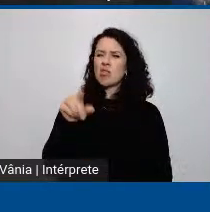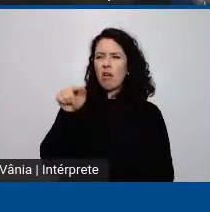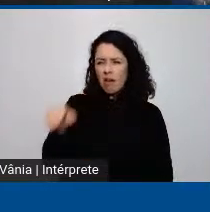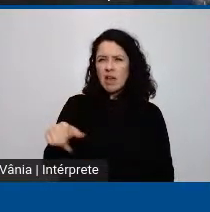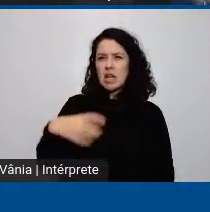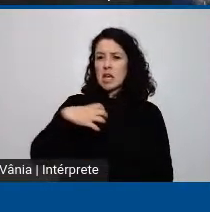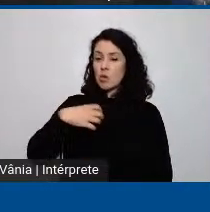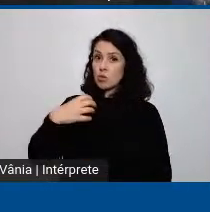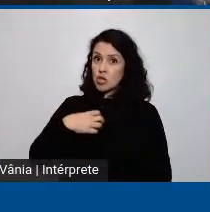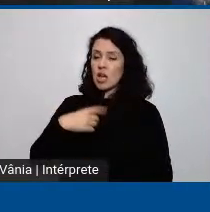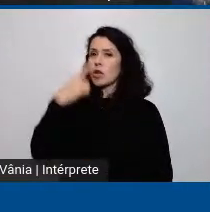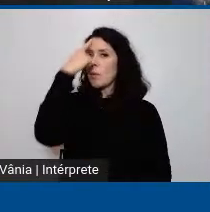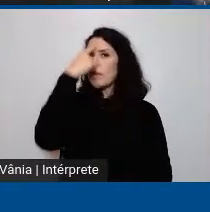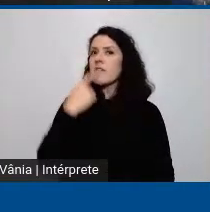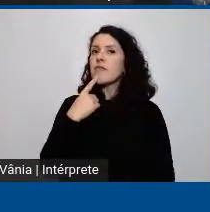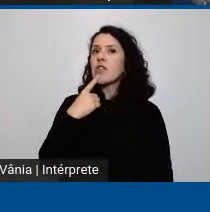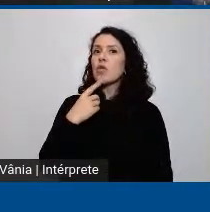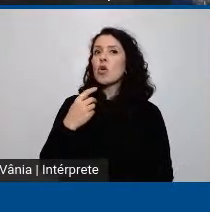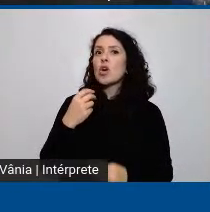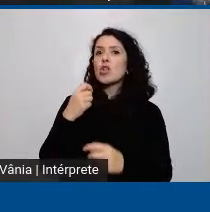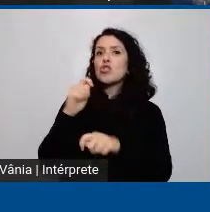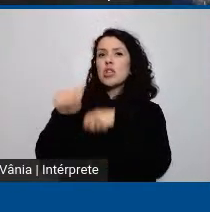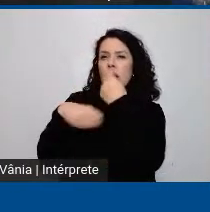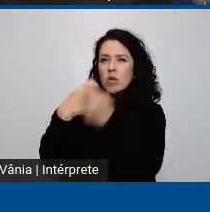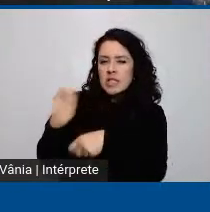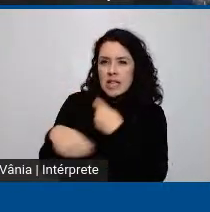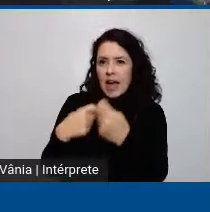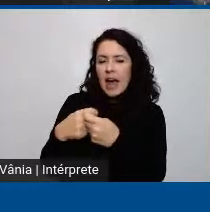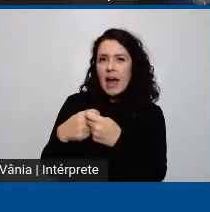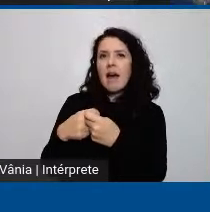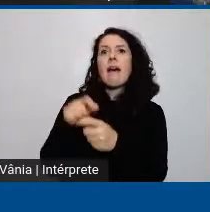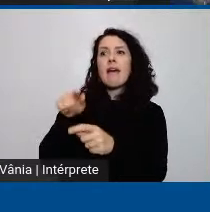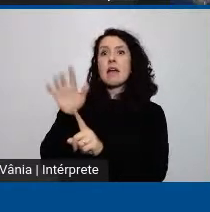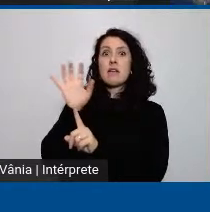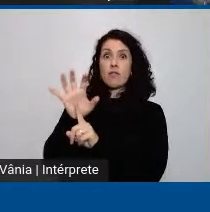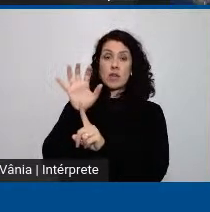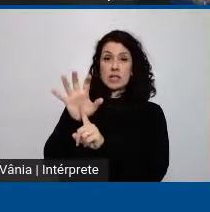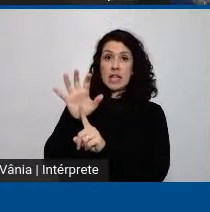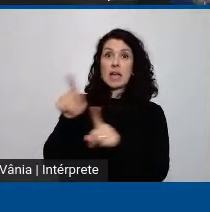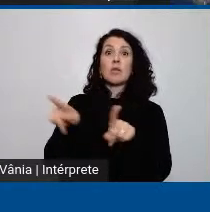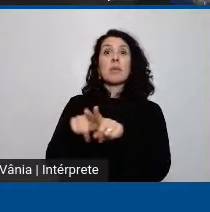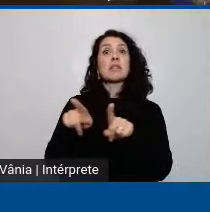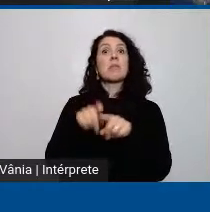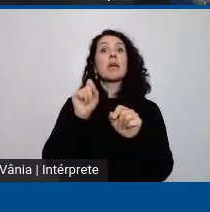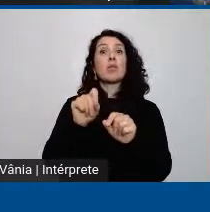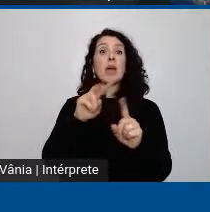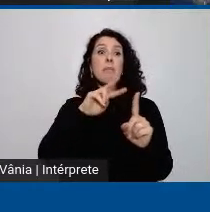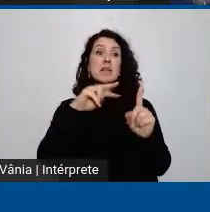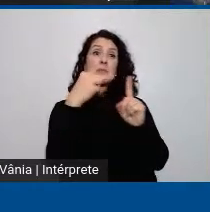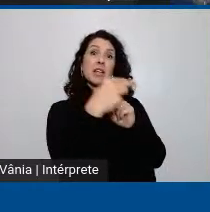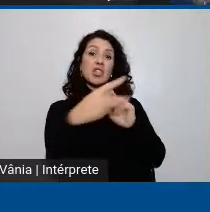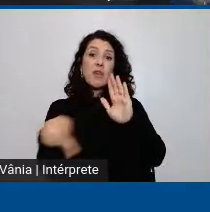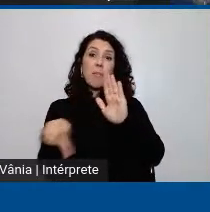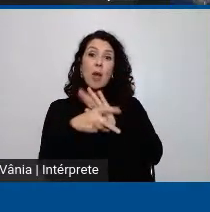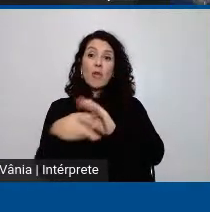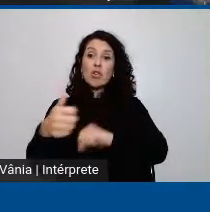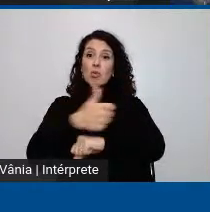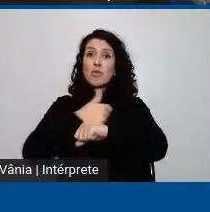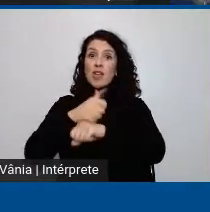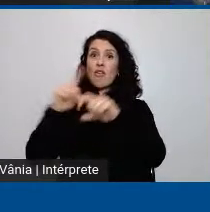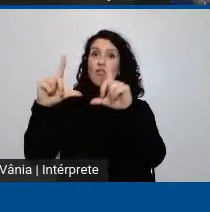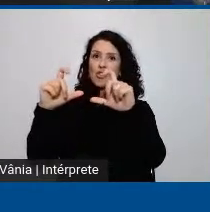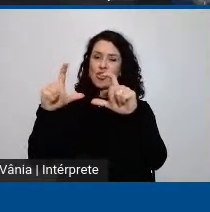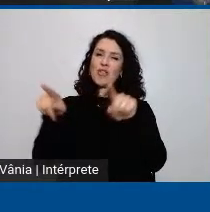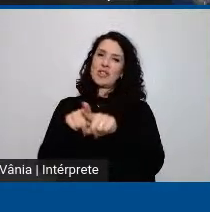deixou afetar por esse novo estado da imagem. O olhar do fotógrafo também foi atravessado por ele. Afinal, a fotografia